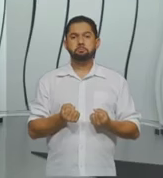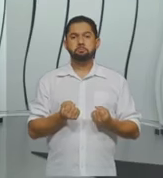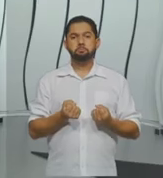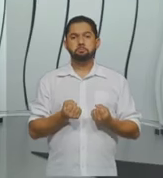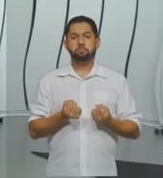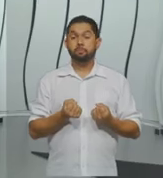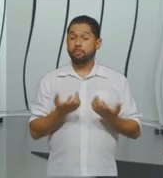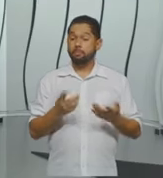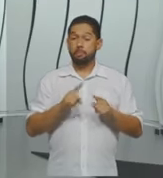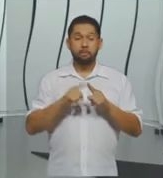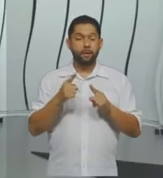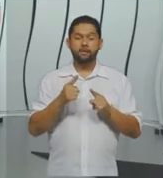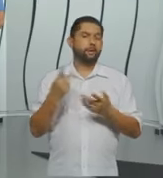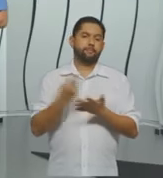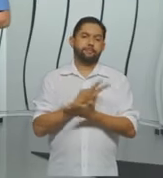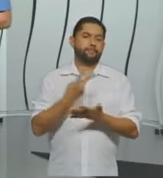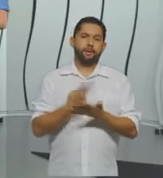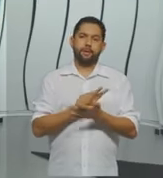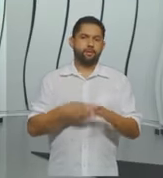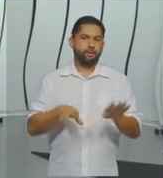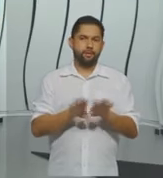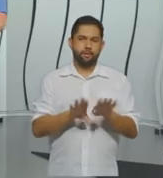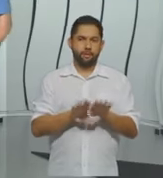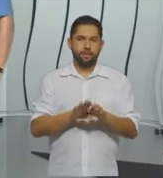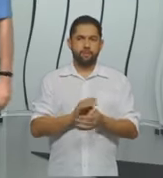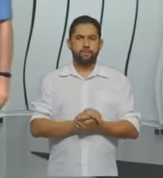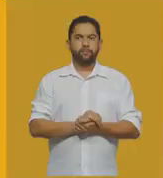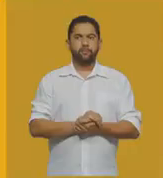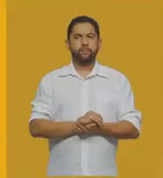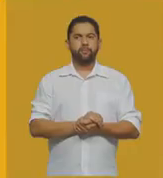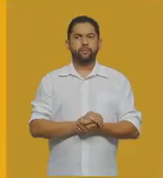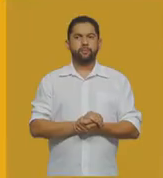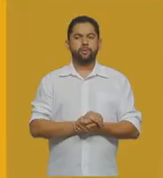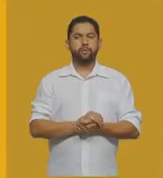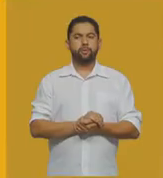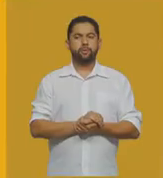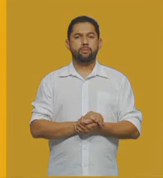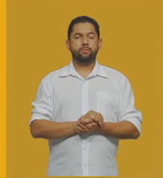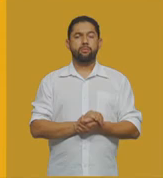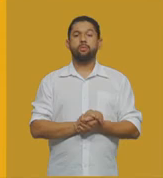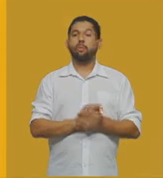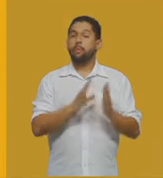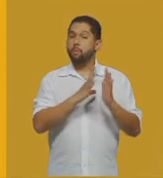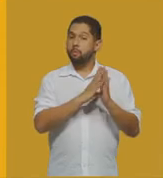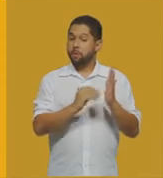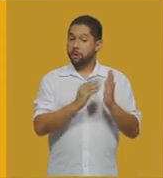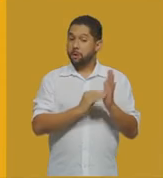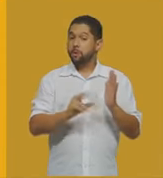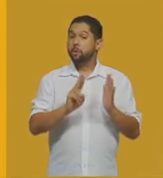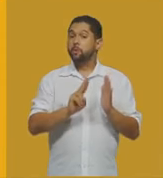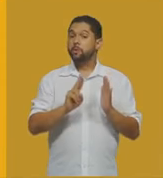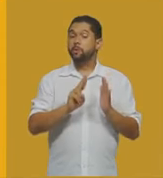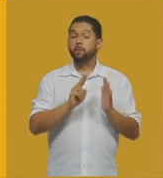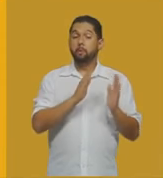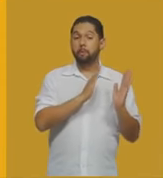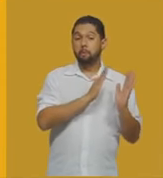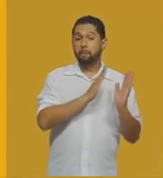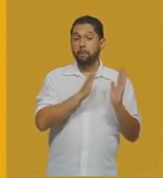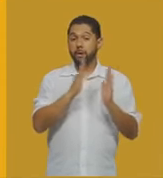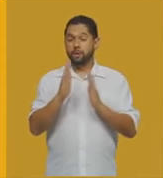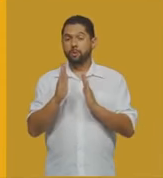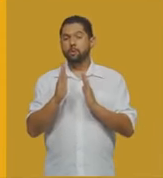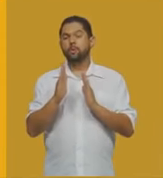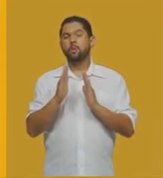correto, infelizmente, tá? Esse modelo foi adotado, como foi dito para vocês, desde a época de Aristóteles, teve esse